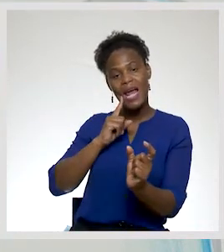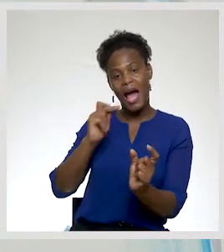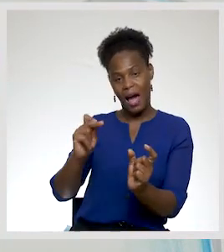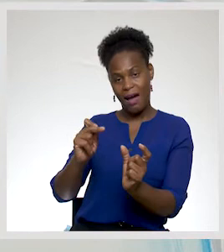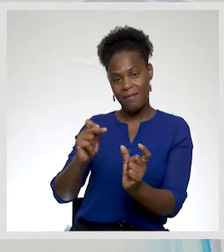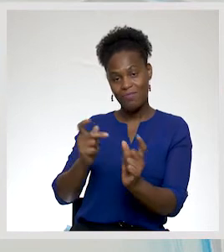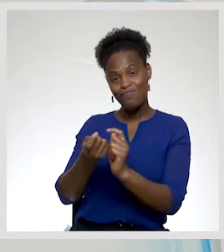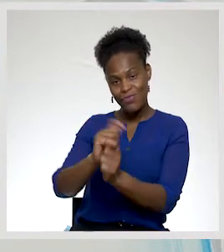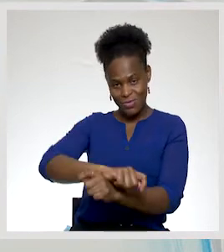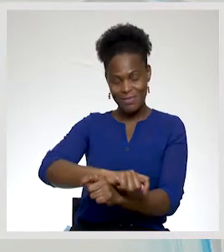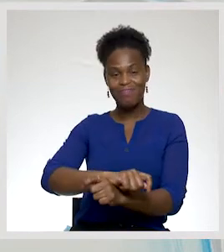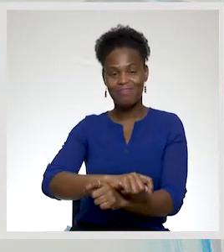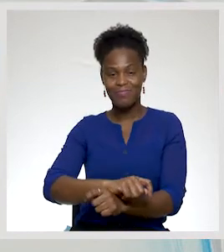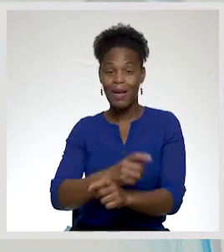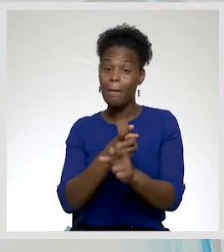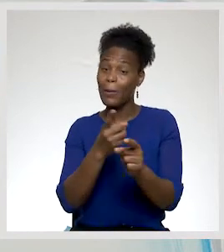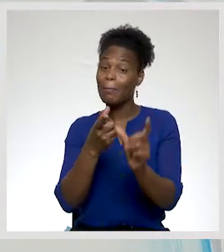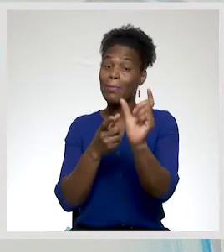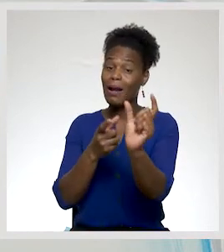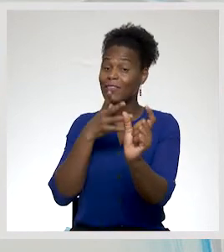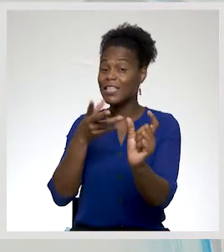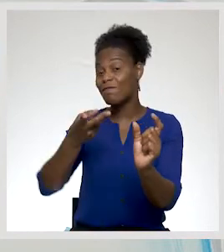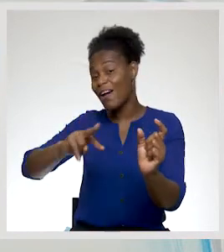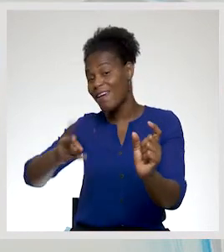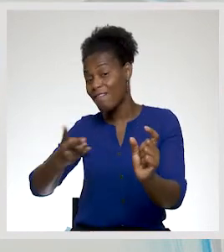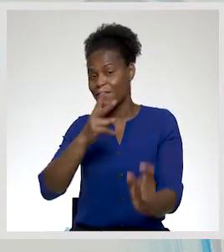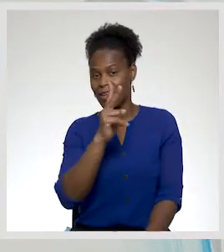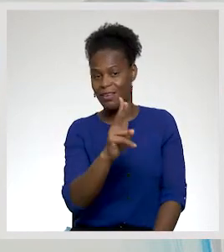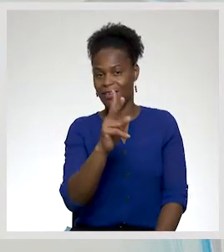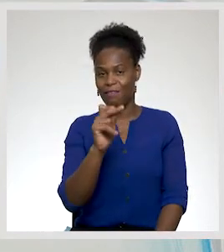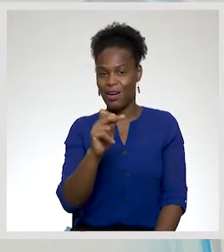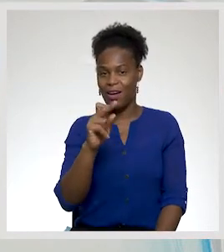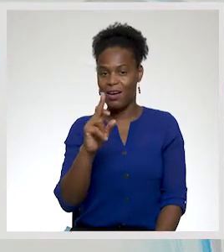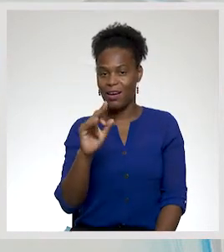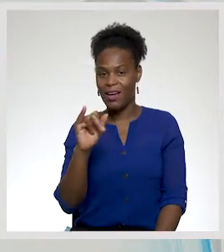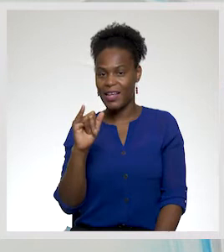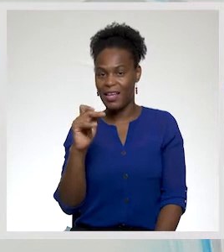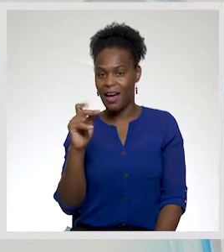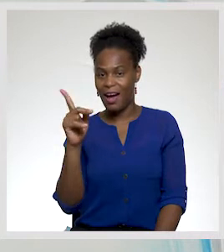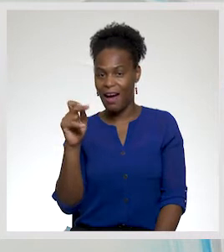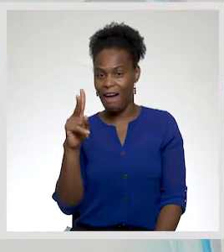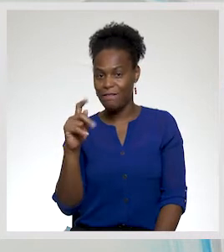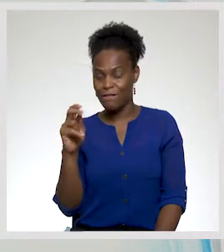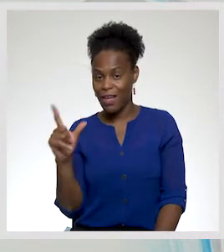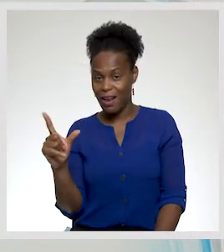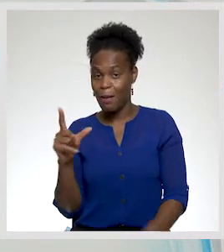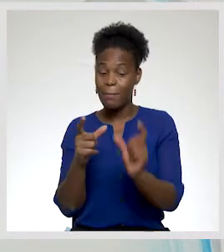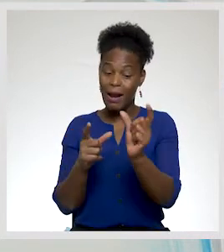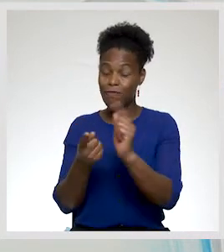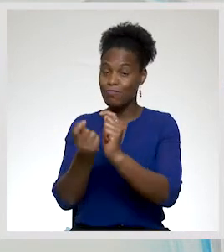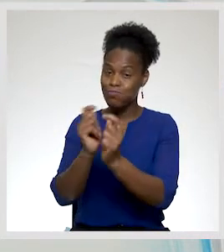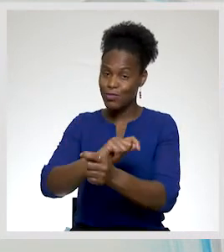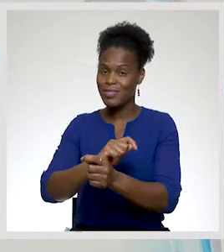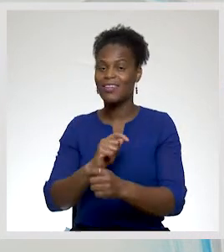É porque as palavras variáveis variam em gênero e número. E